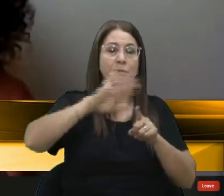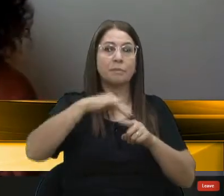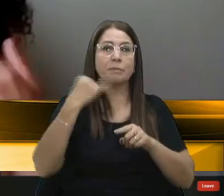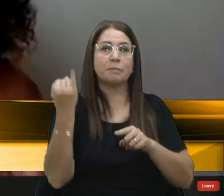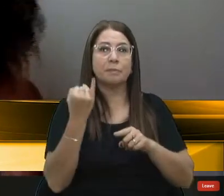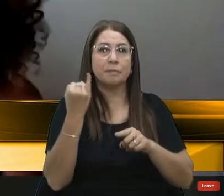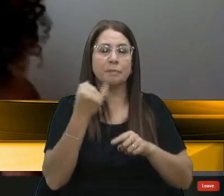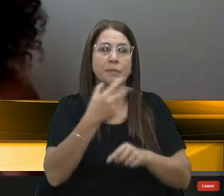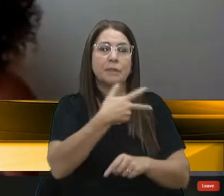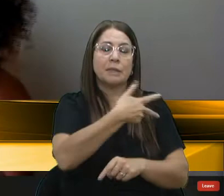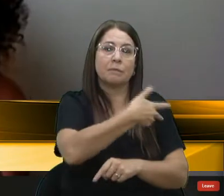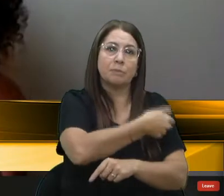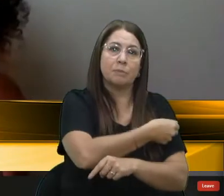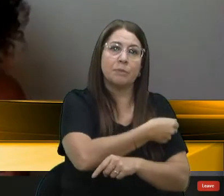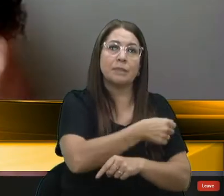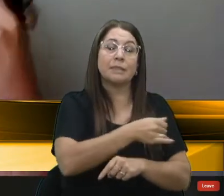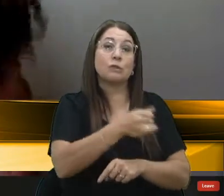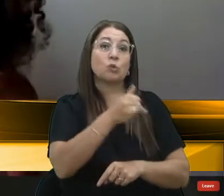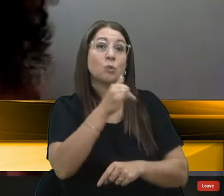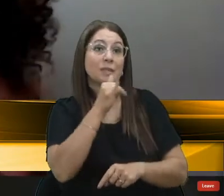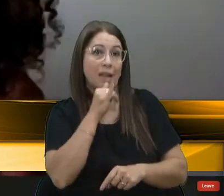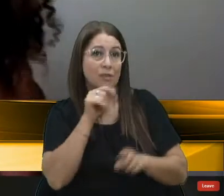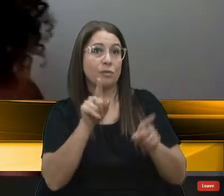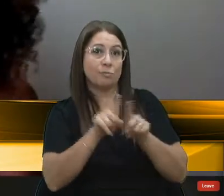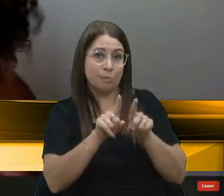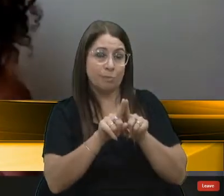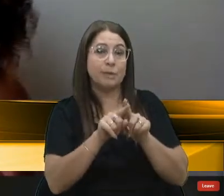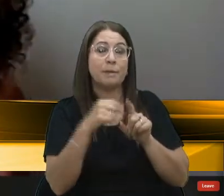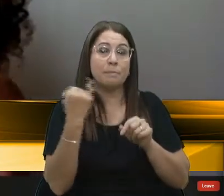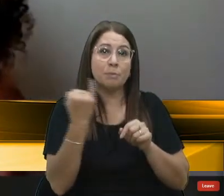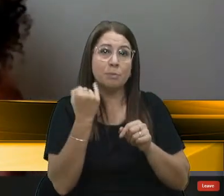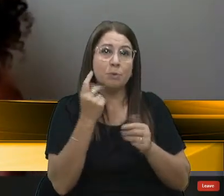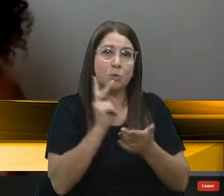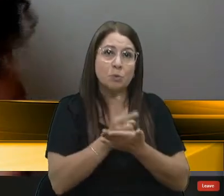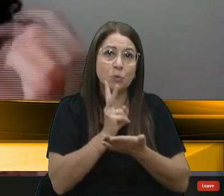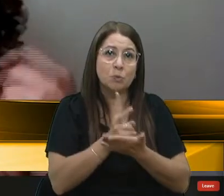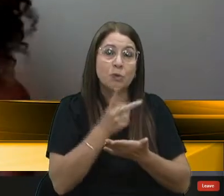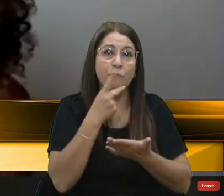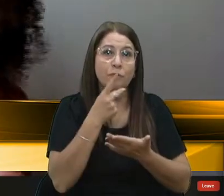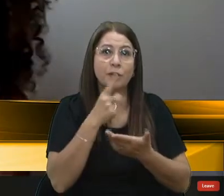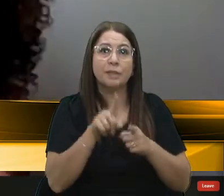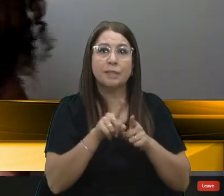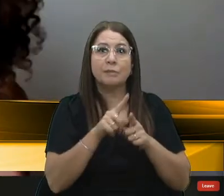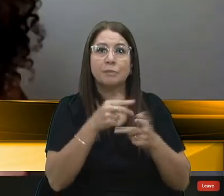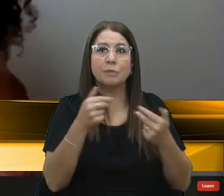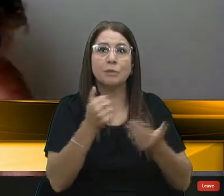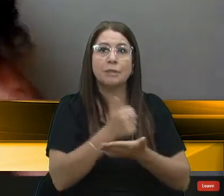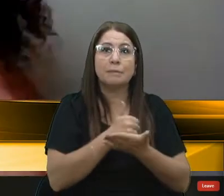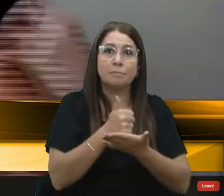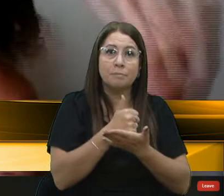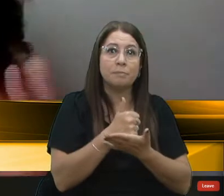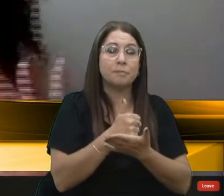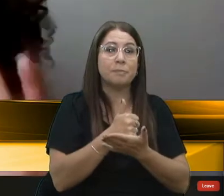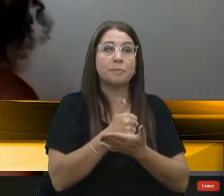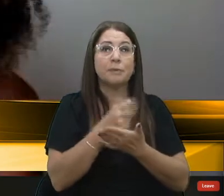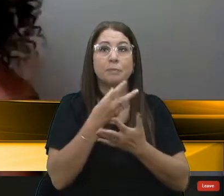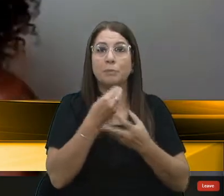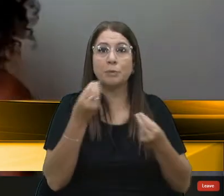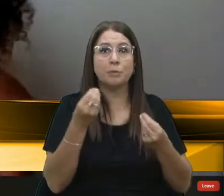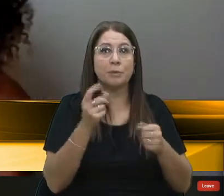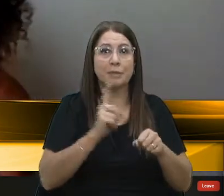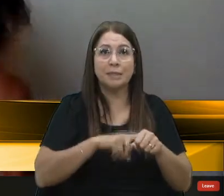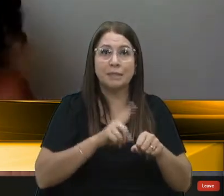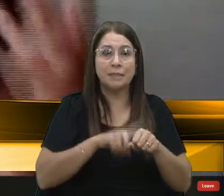da vacina, da importância da testagem, é muito importante a gente continuar reforçando aquelas coisas básicas. A gente está há muito tempo